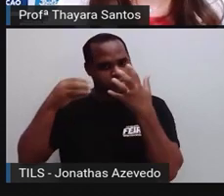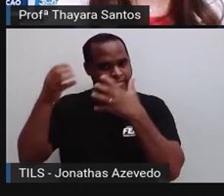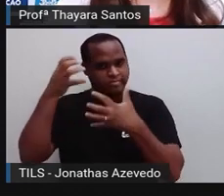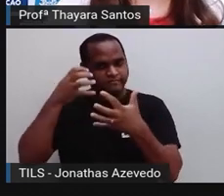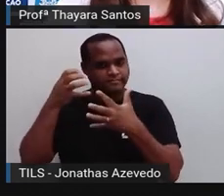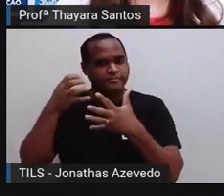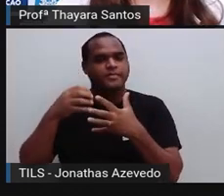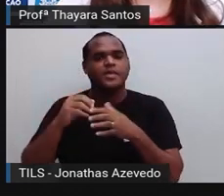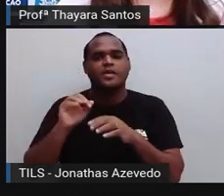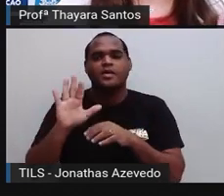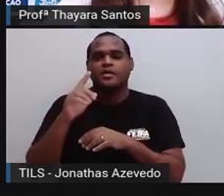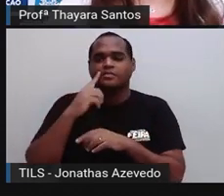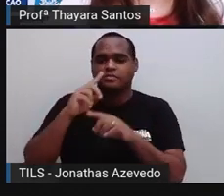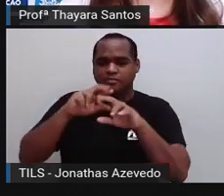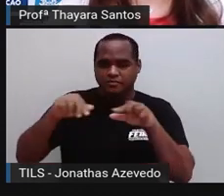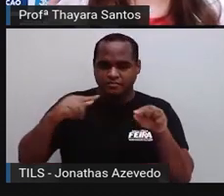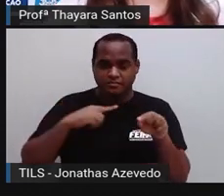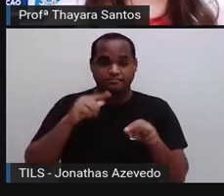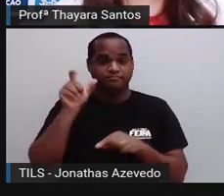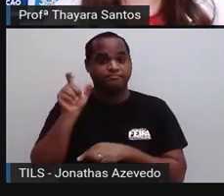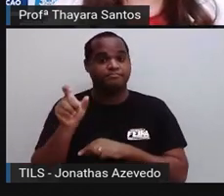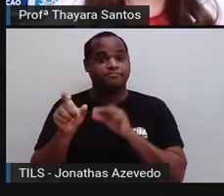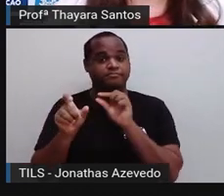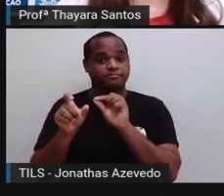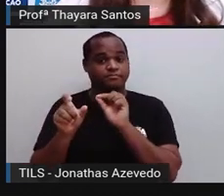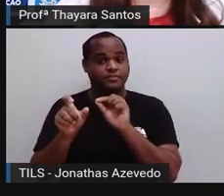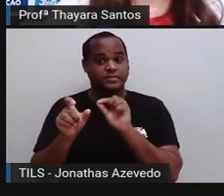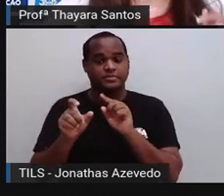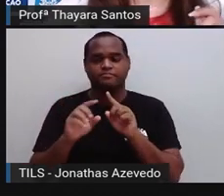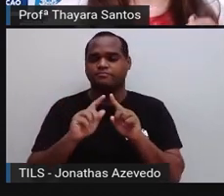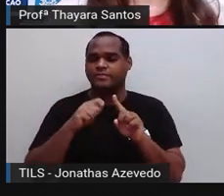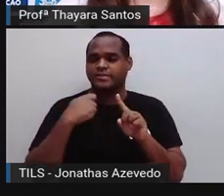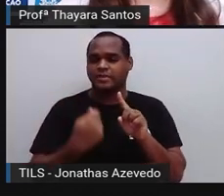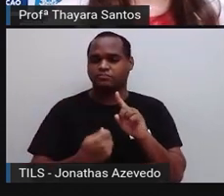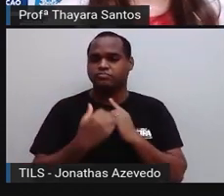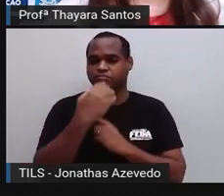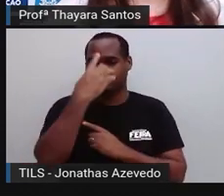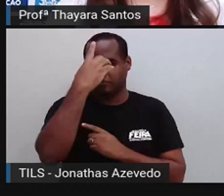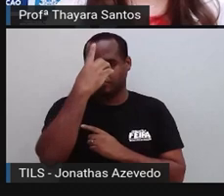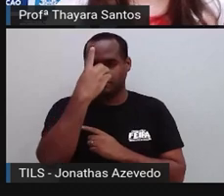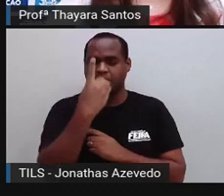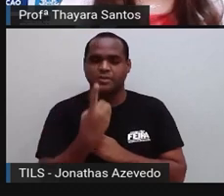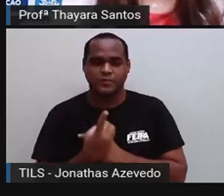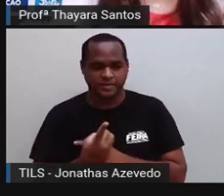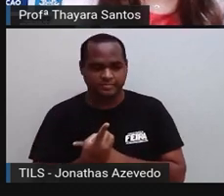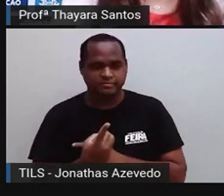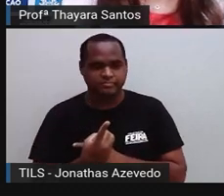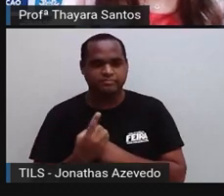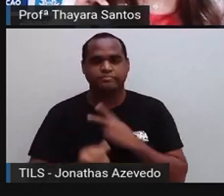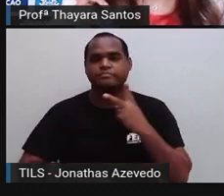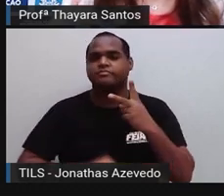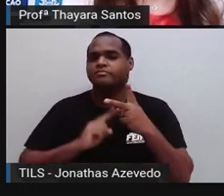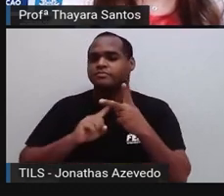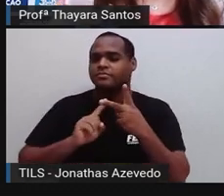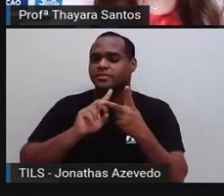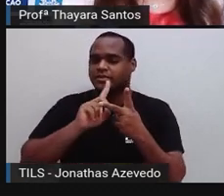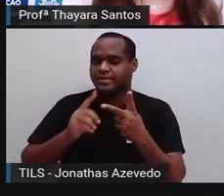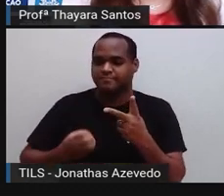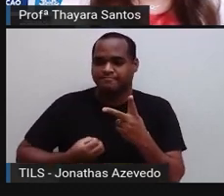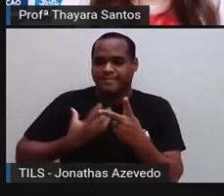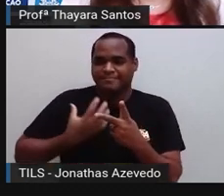E essas drogas, elas podem ser classificadas em três categorias. São as drogas que a gente chama de depressoras, as